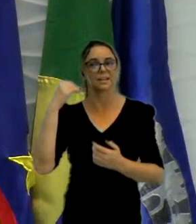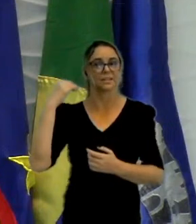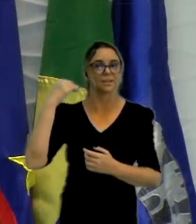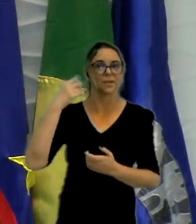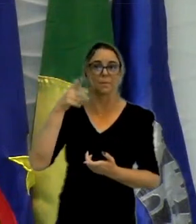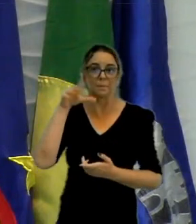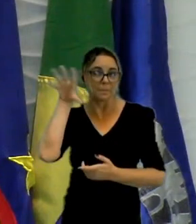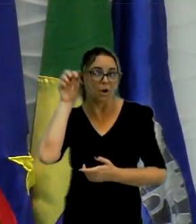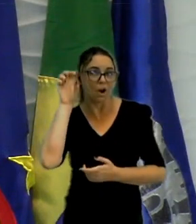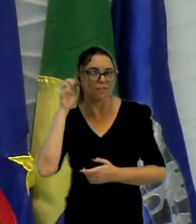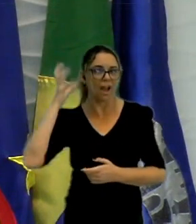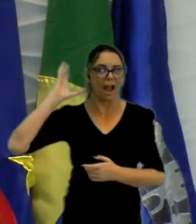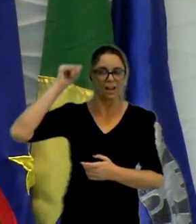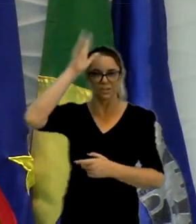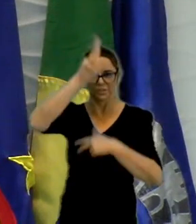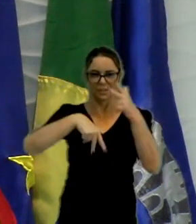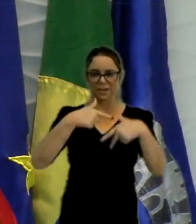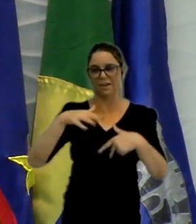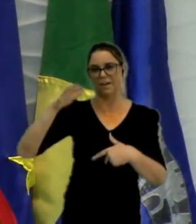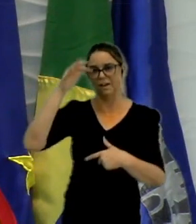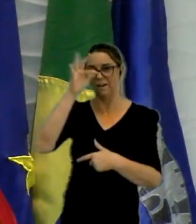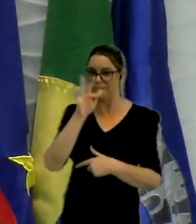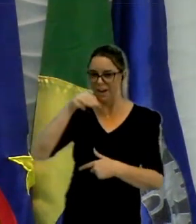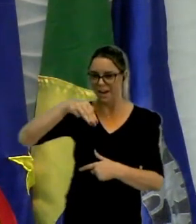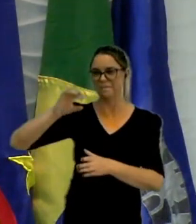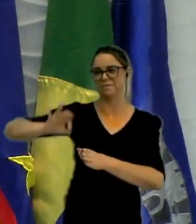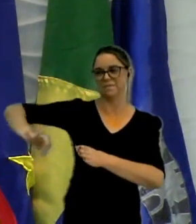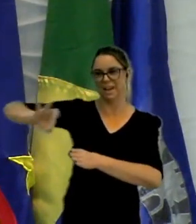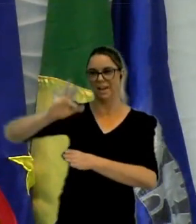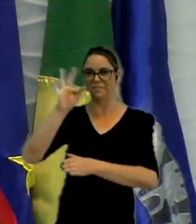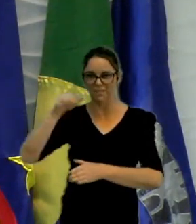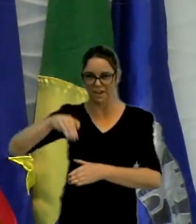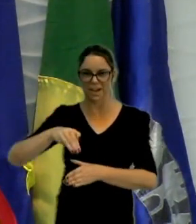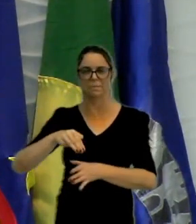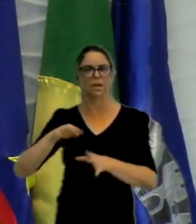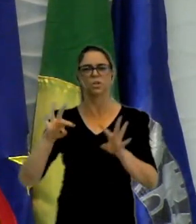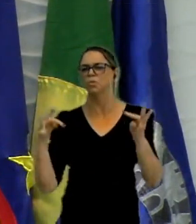FM, Espírito Santo FM, todos os sites que transmitem a sessão desta casa.